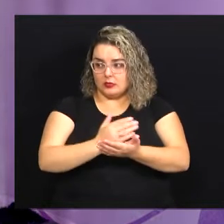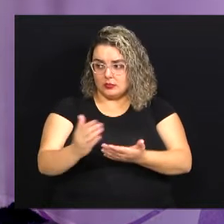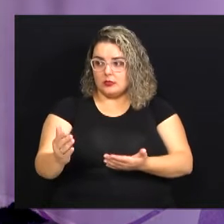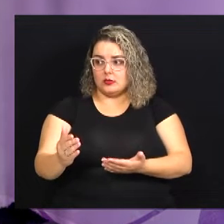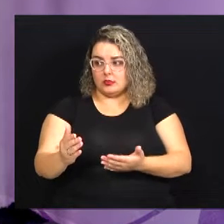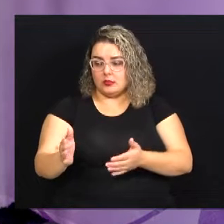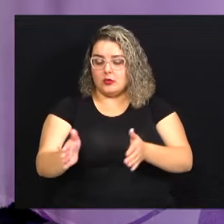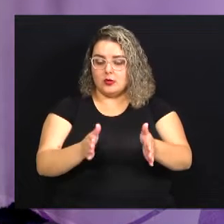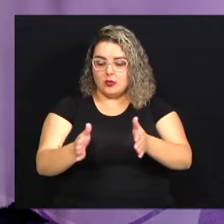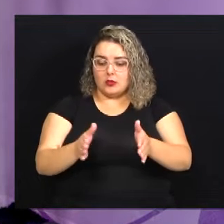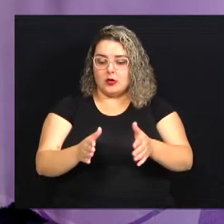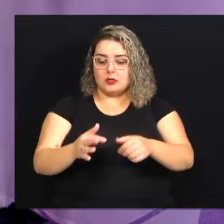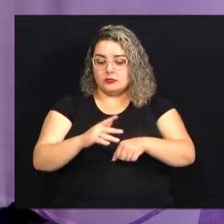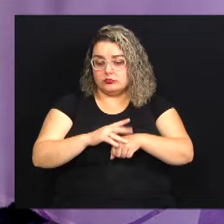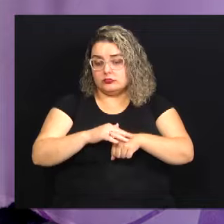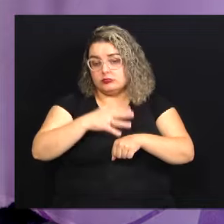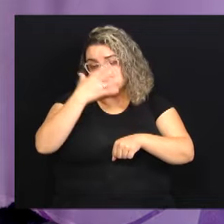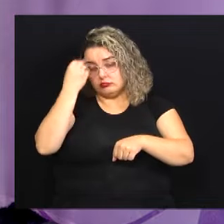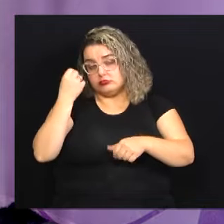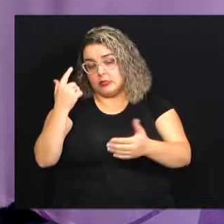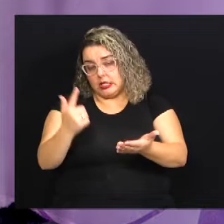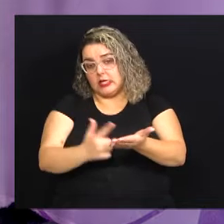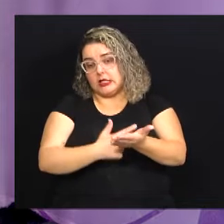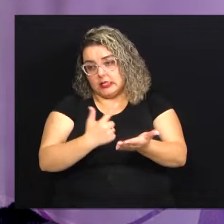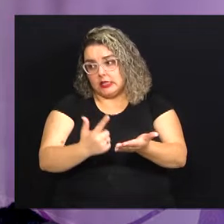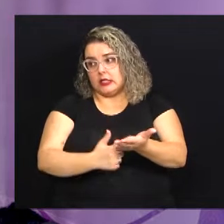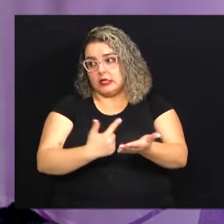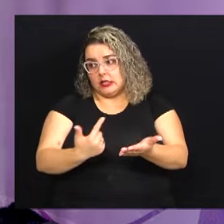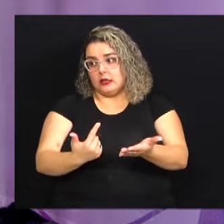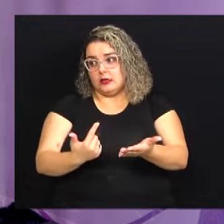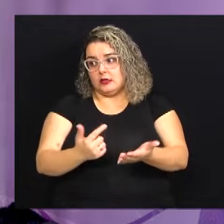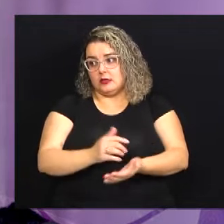de Alzheimer. E na literatura, né, até